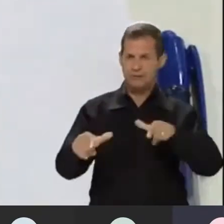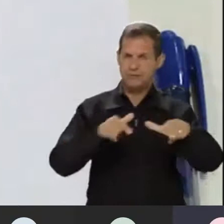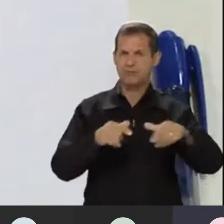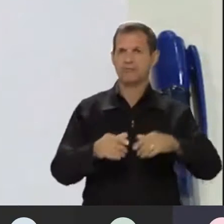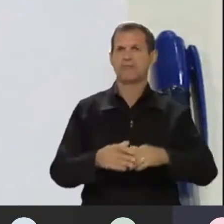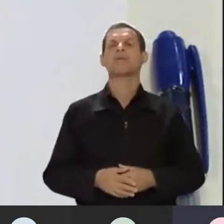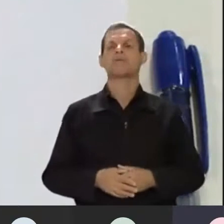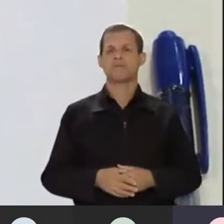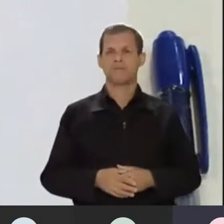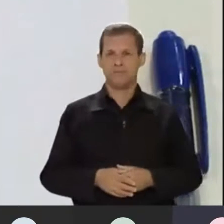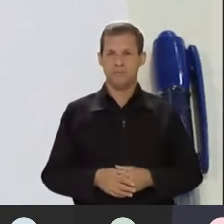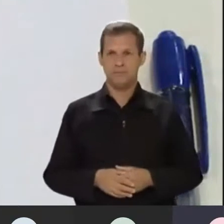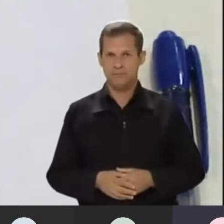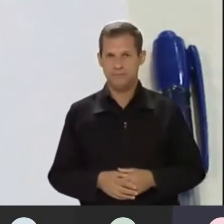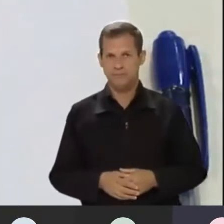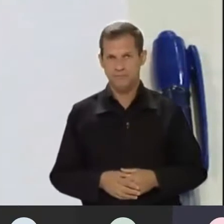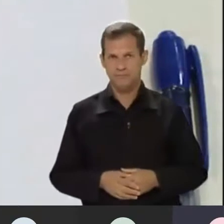de trabalho.